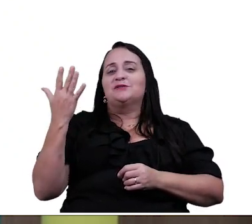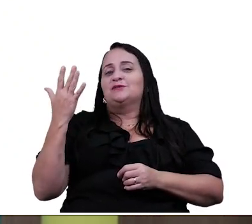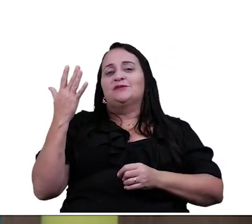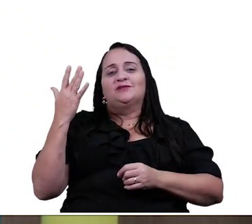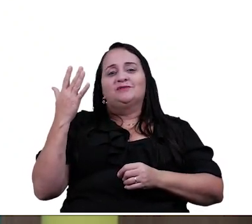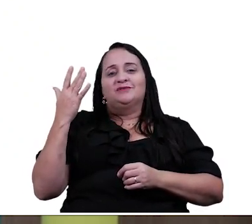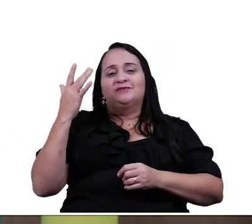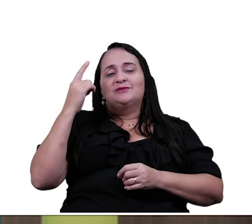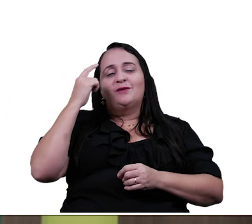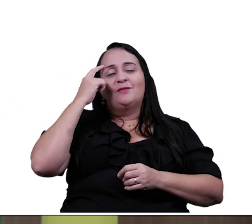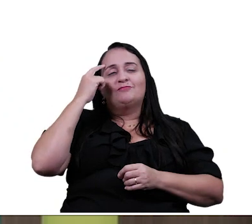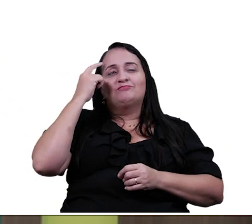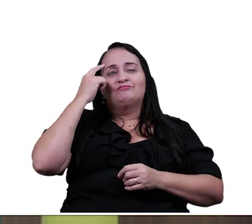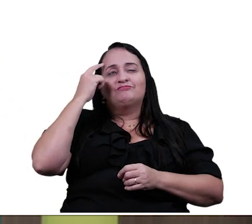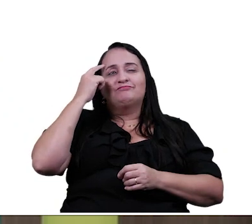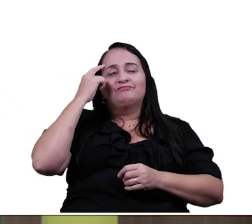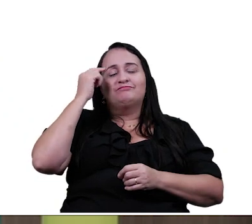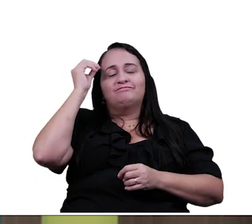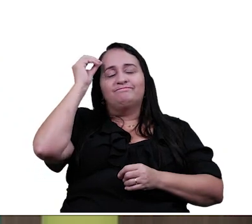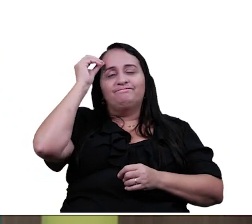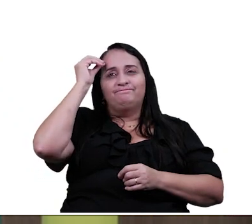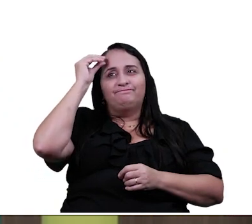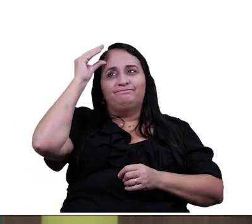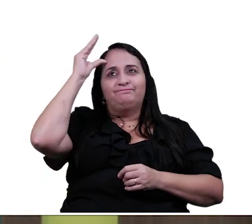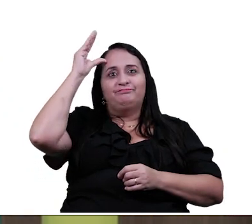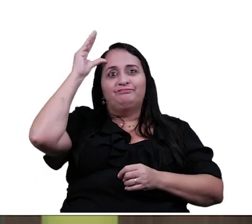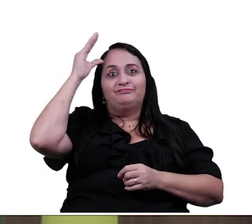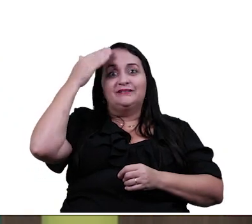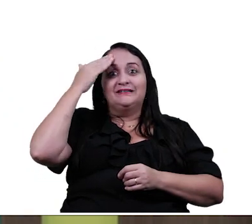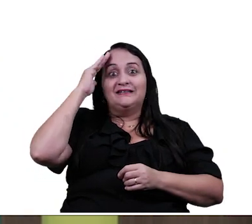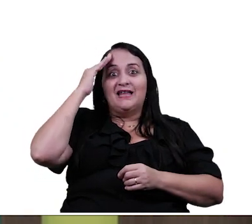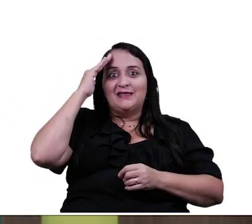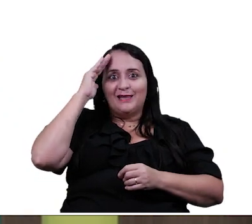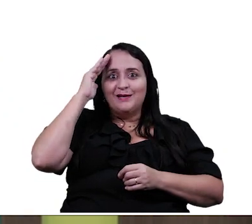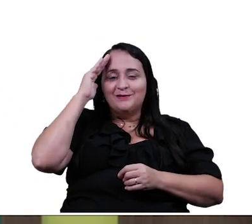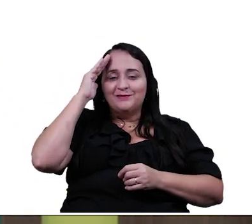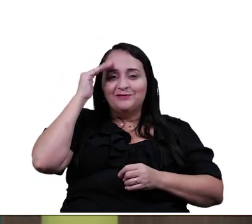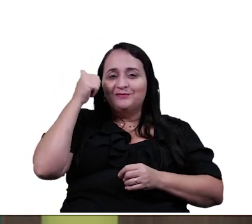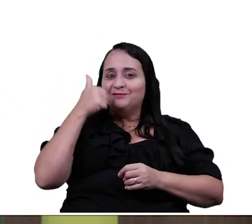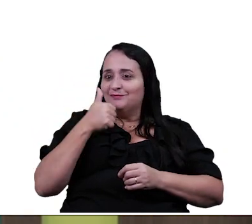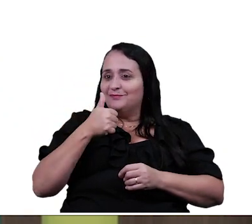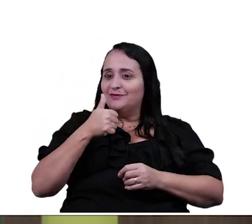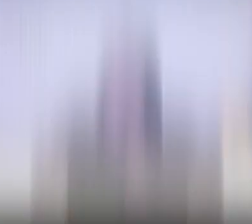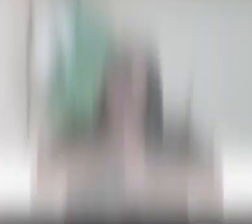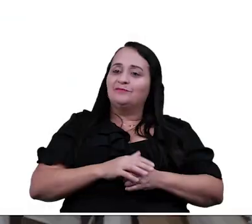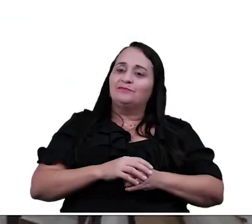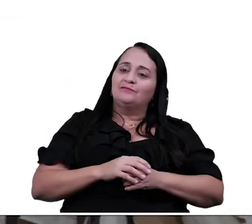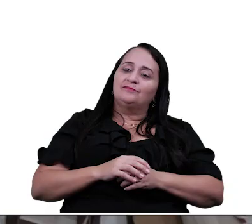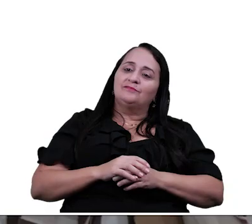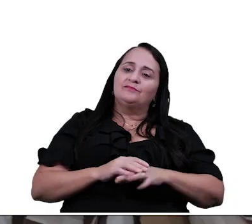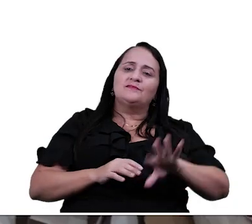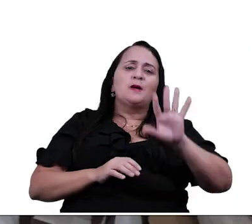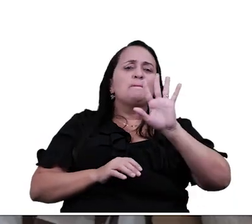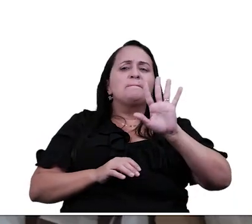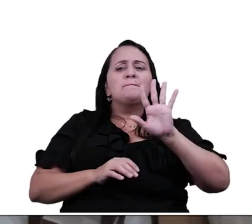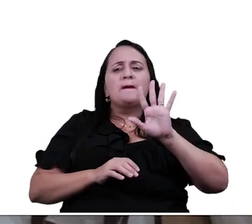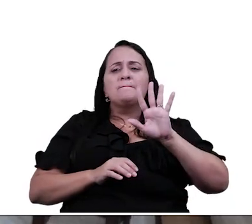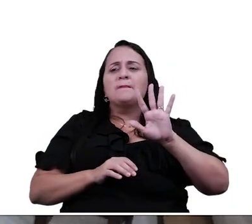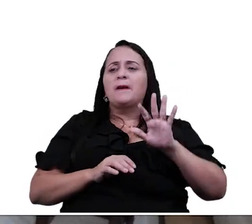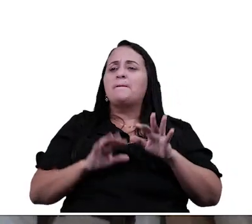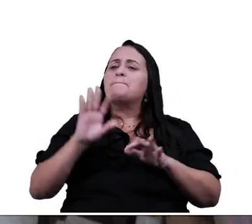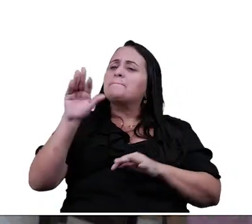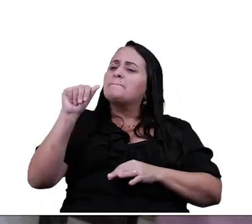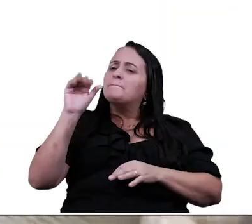resolver. Só precisamos usar nosso entendimento, beleza? Ah, Nadir,